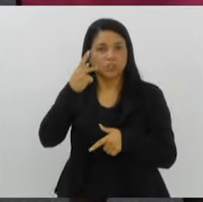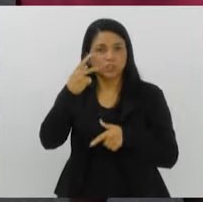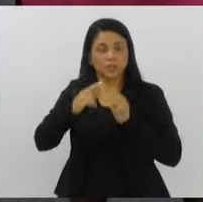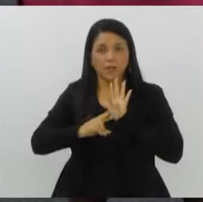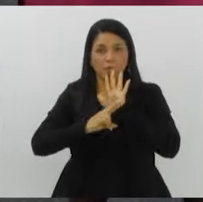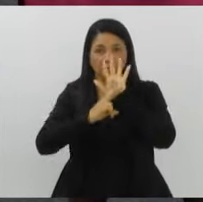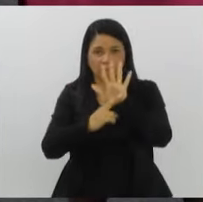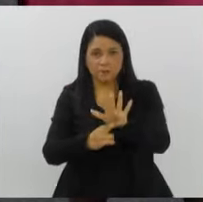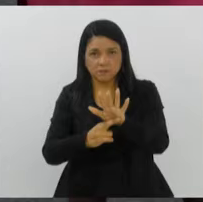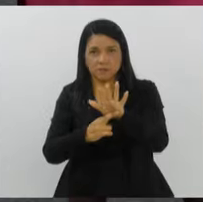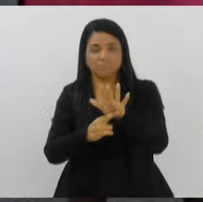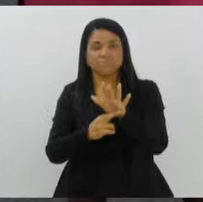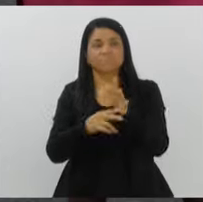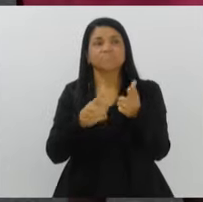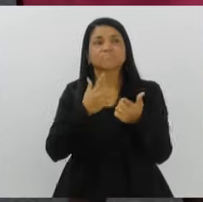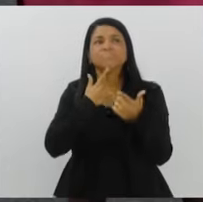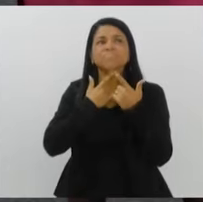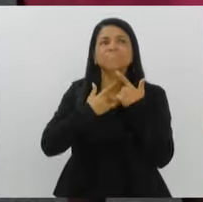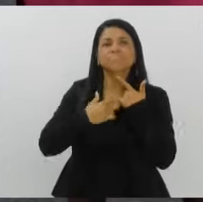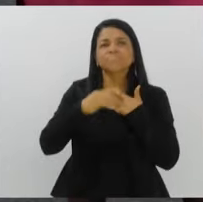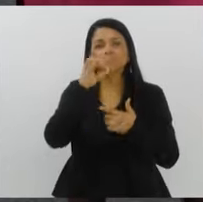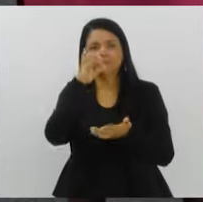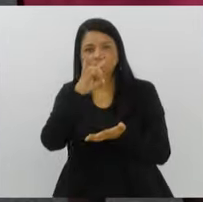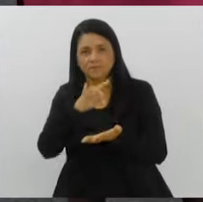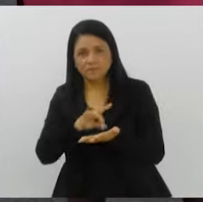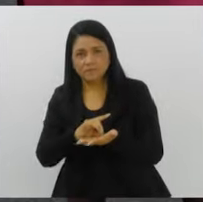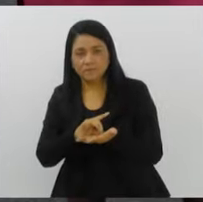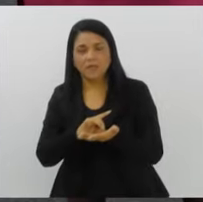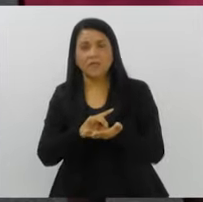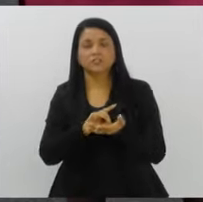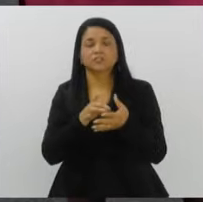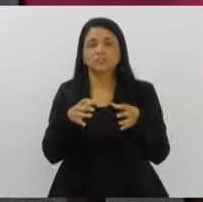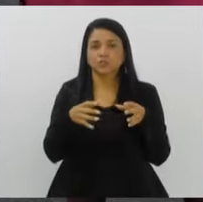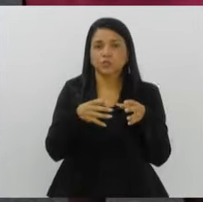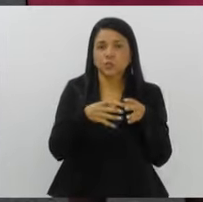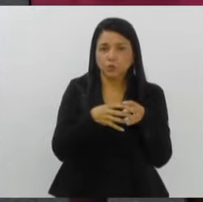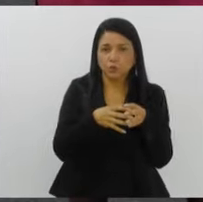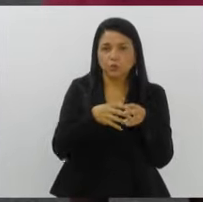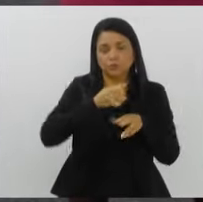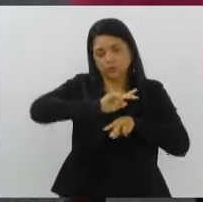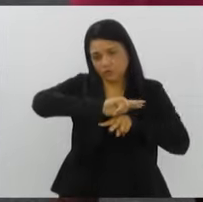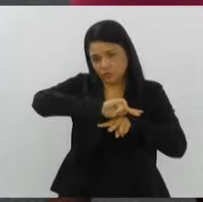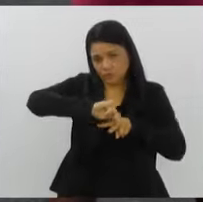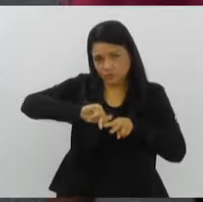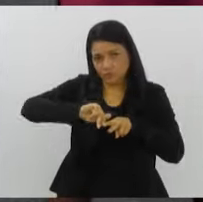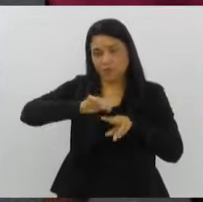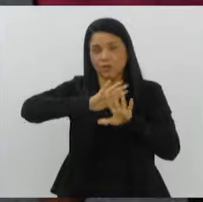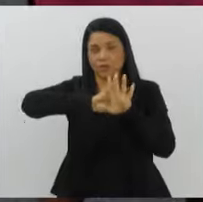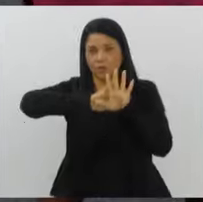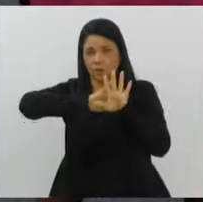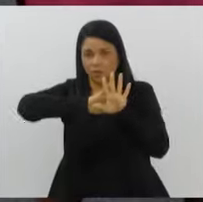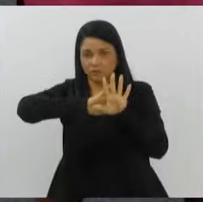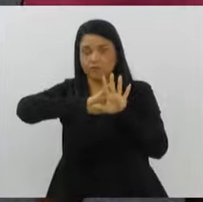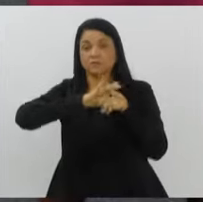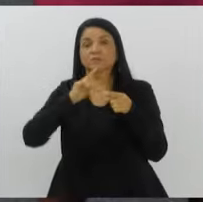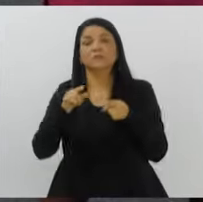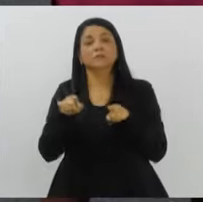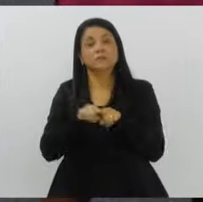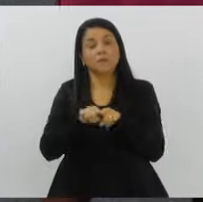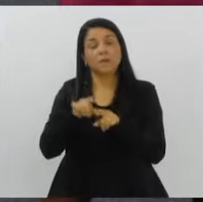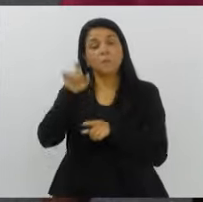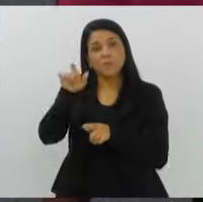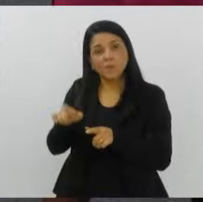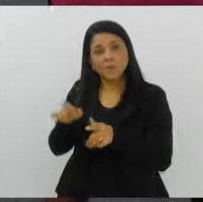representam anseios, é verdade, distintos, de segmentos ideológicos diversos, mas certamente de mulheres e